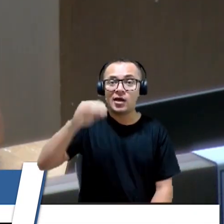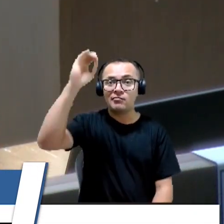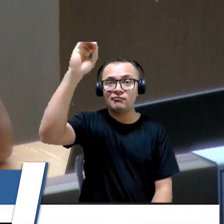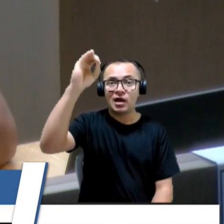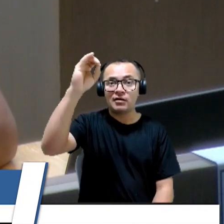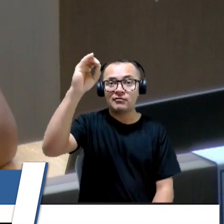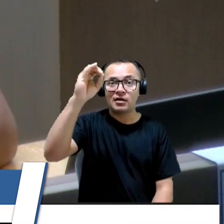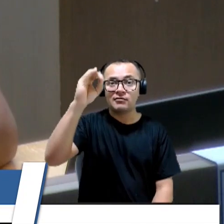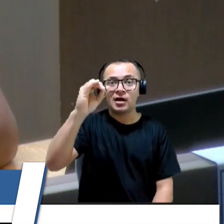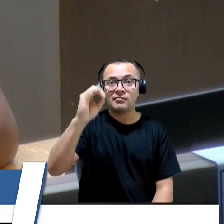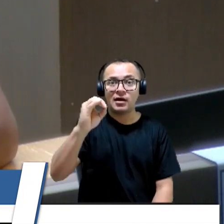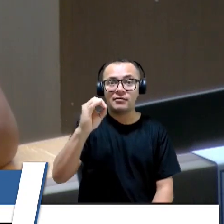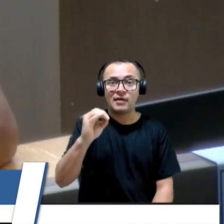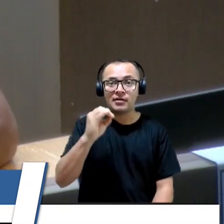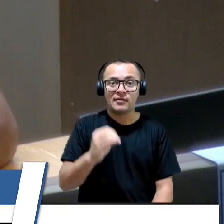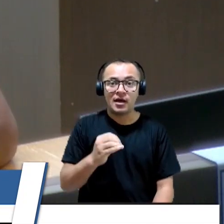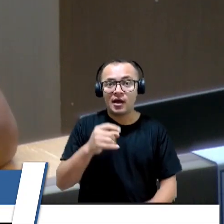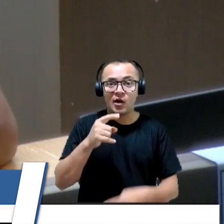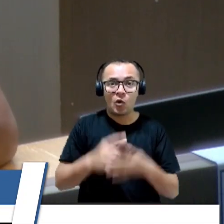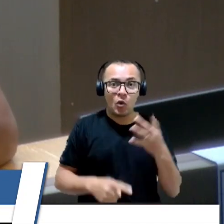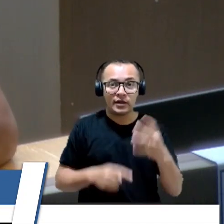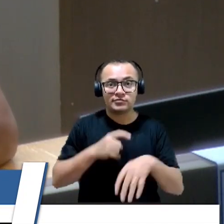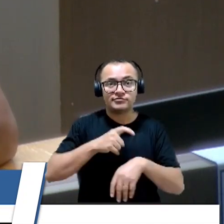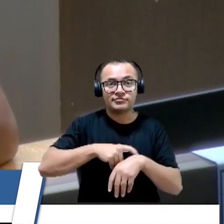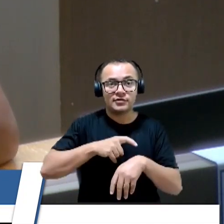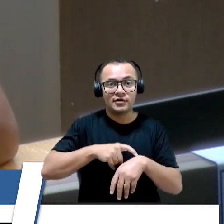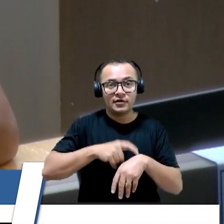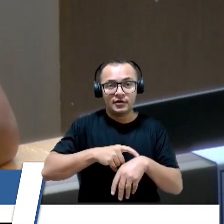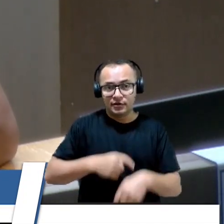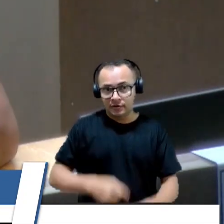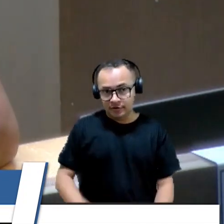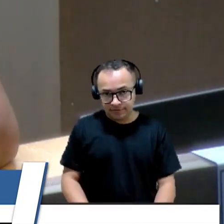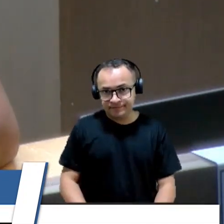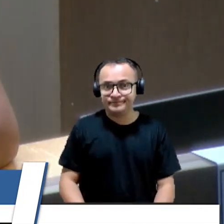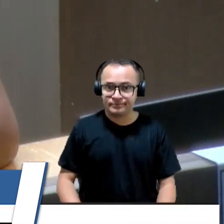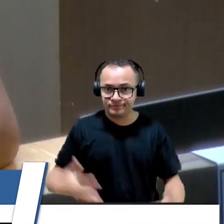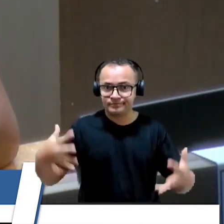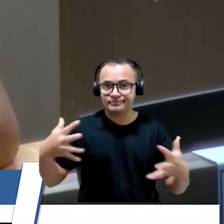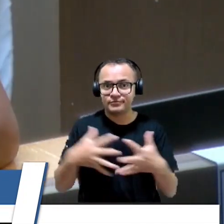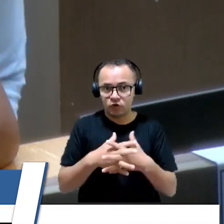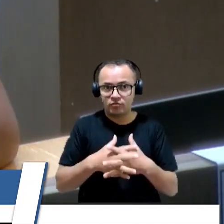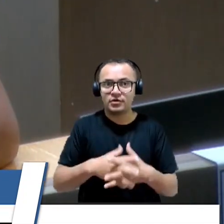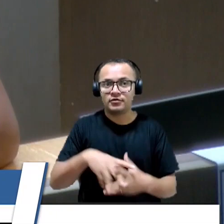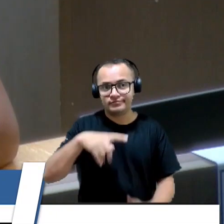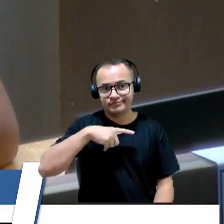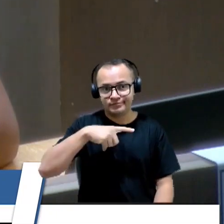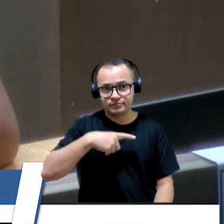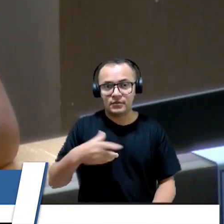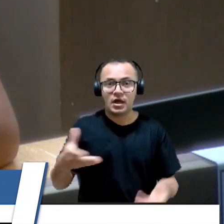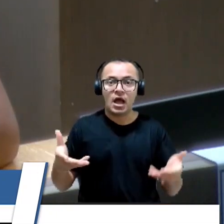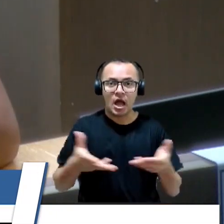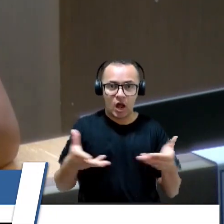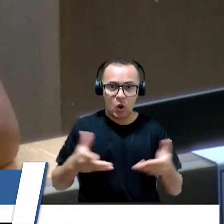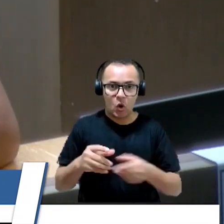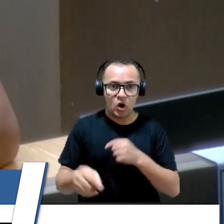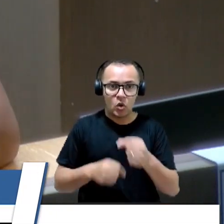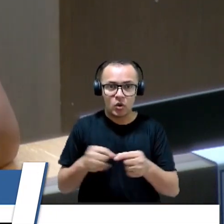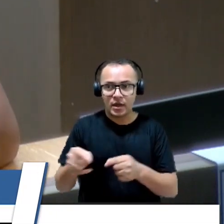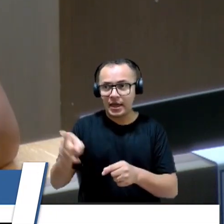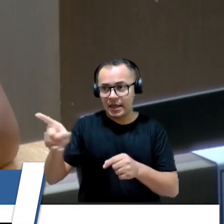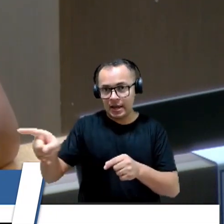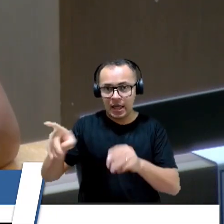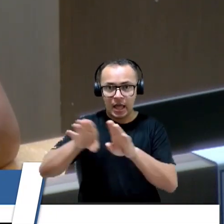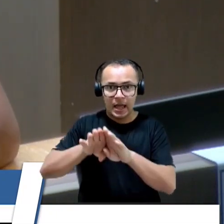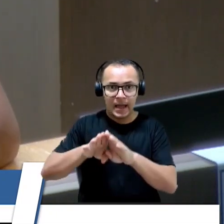verde 25 segundos, e aí o negócio dava congestionamento mesmo. Mas agora como abriu o loteamento para frente, fez